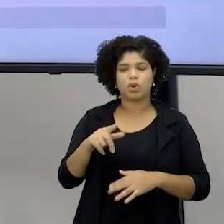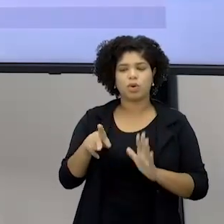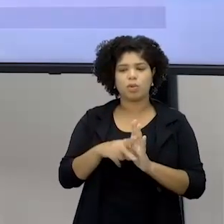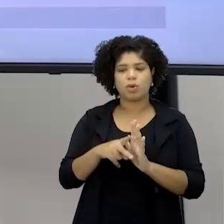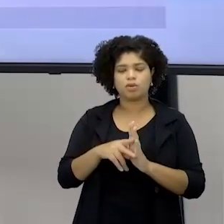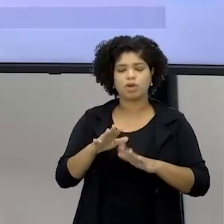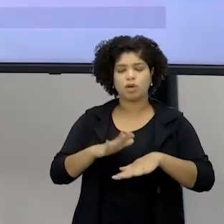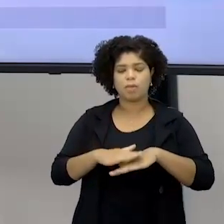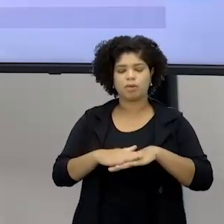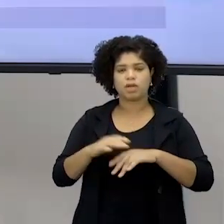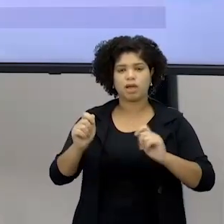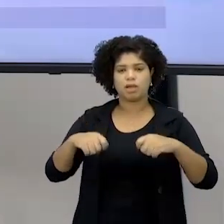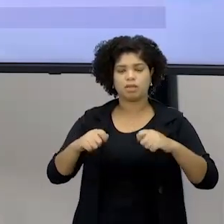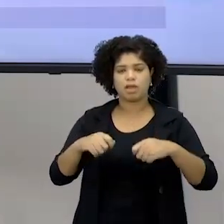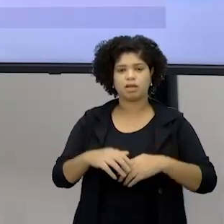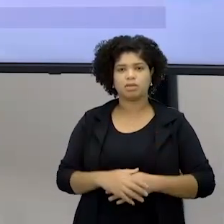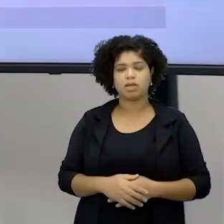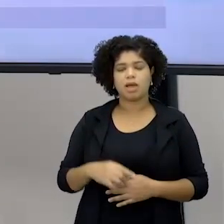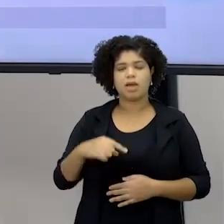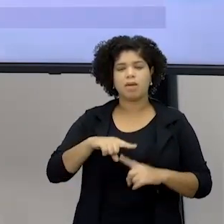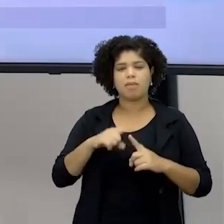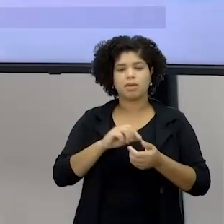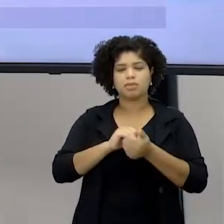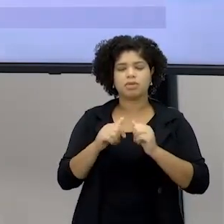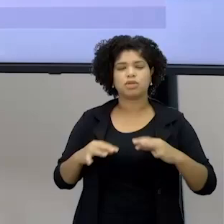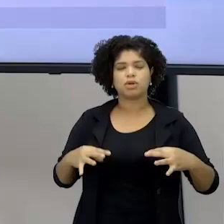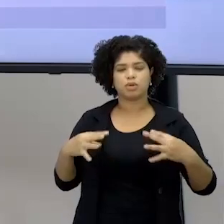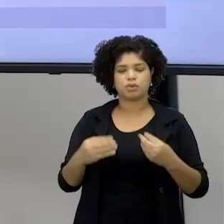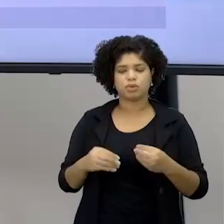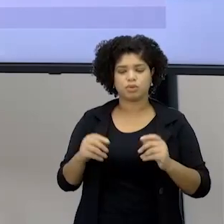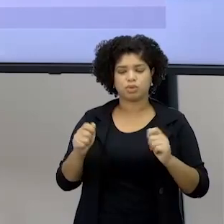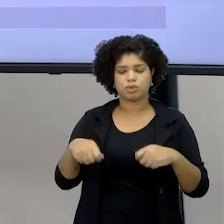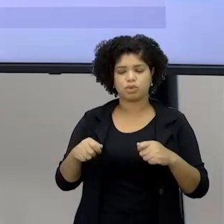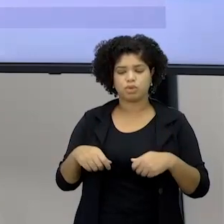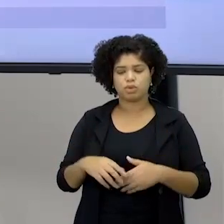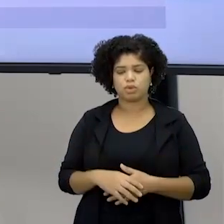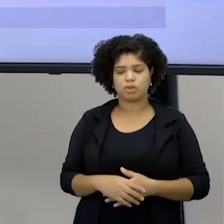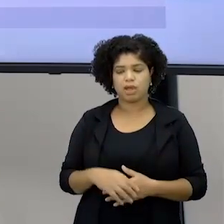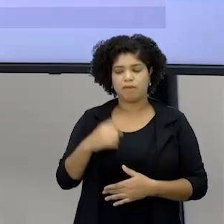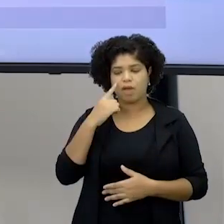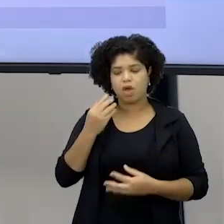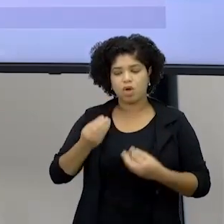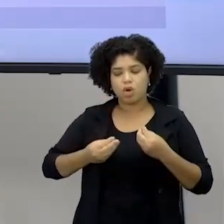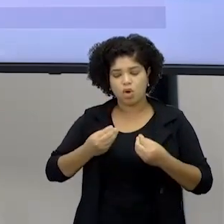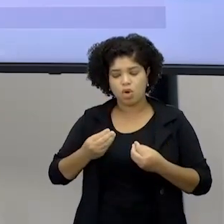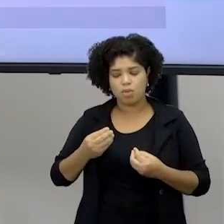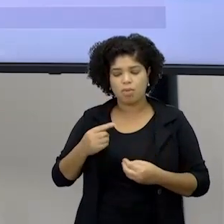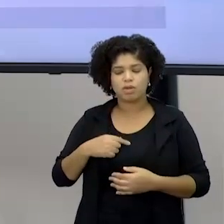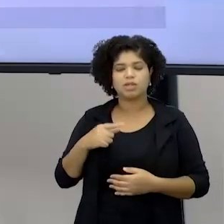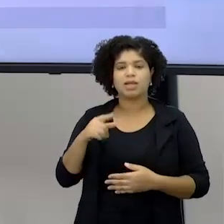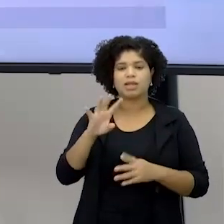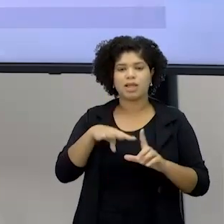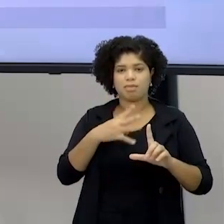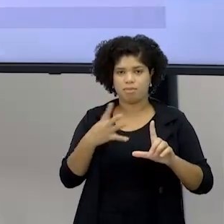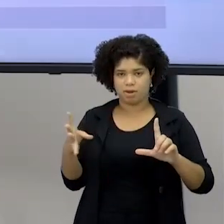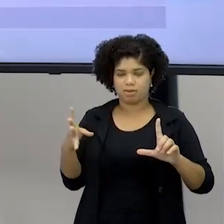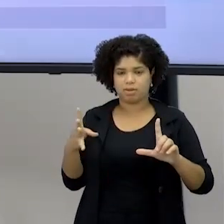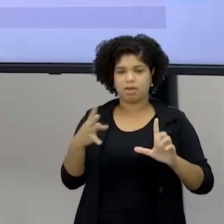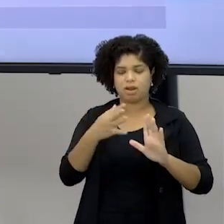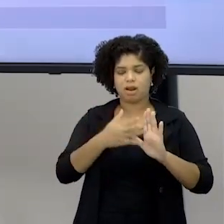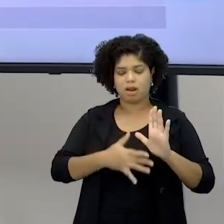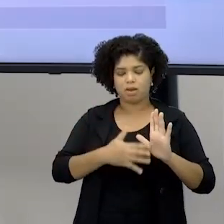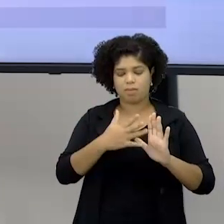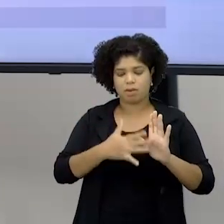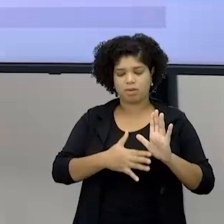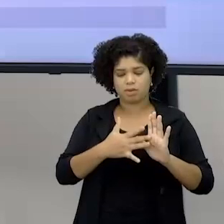vocês, mas todos esses esportes citados, eles devem ser colocados aí nessa planilha que foi elaborada